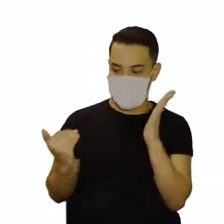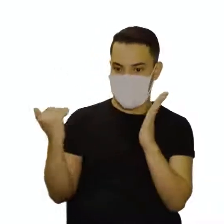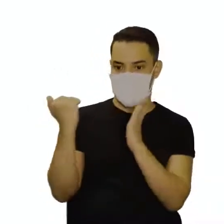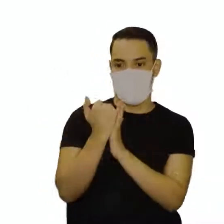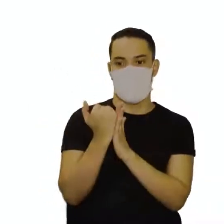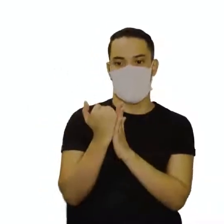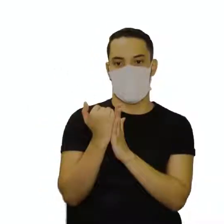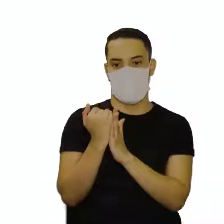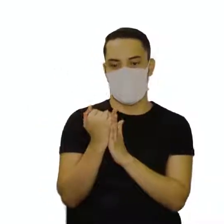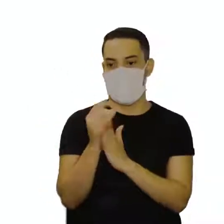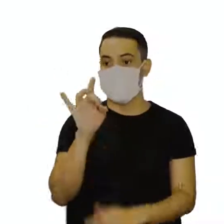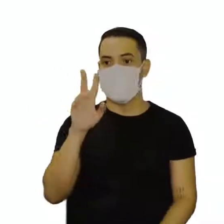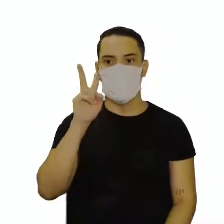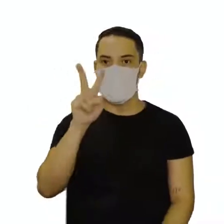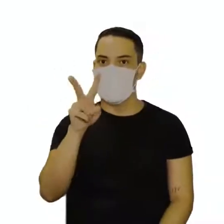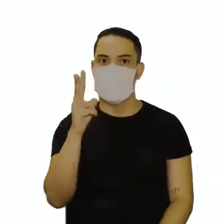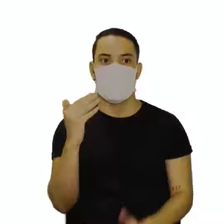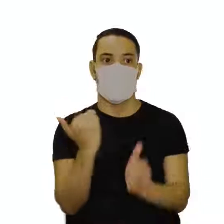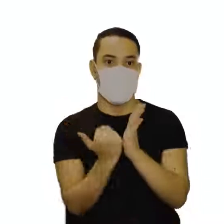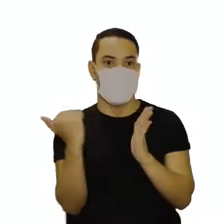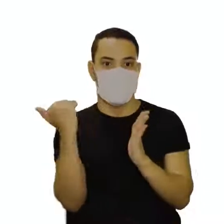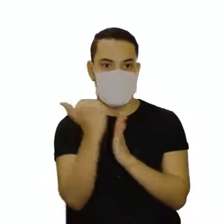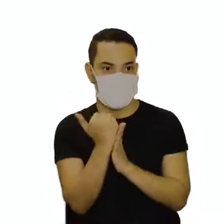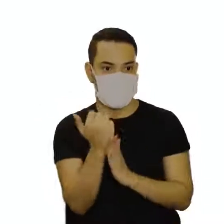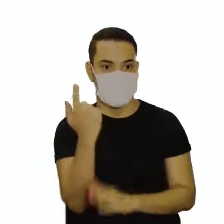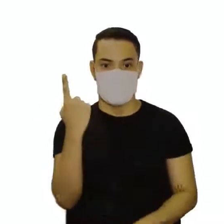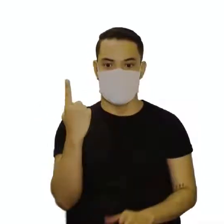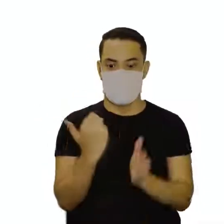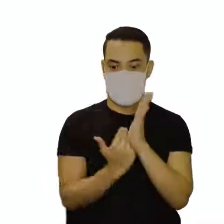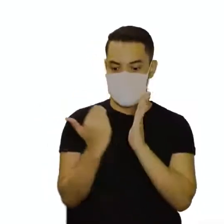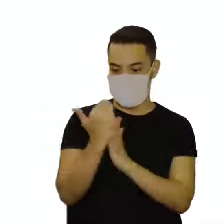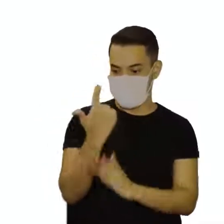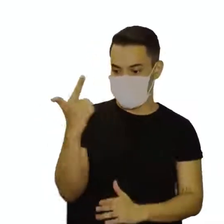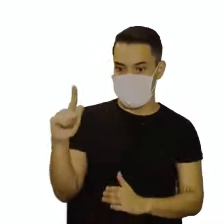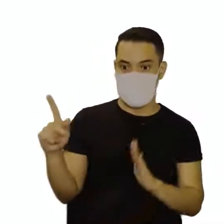tensão. Só é olhar, né? Se eu aumento de um lado, aumento do outro.